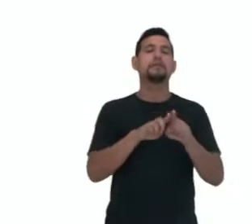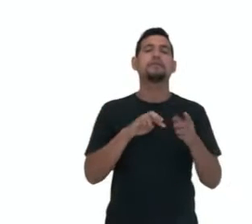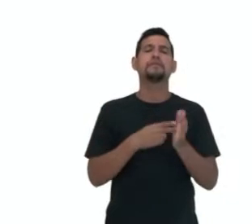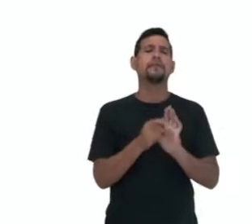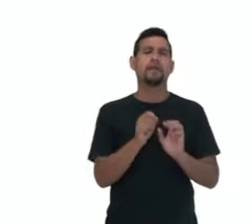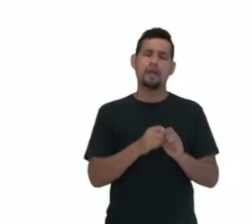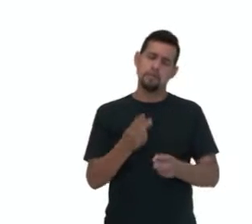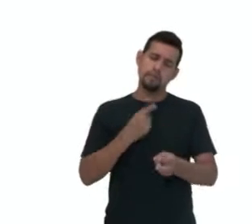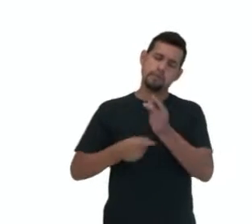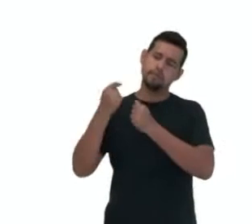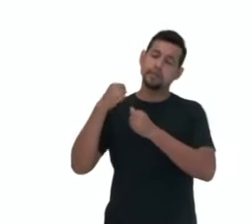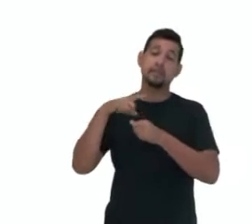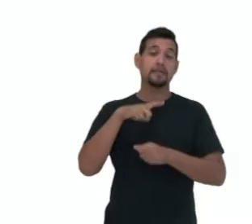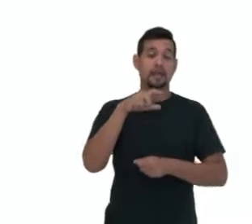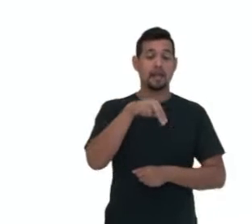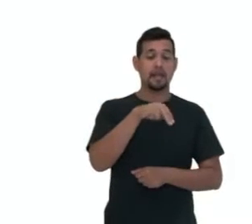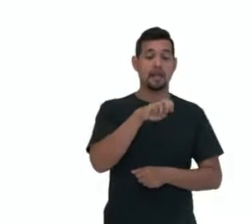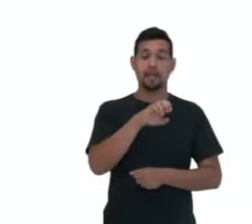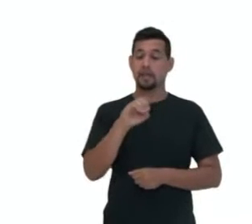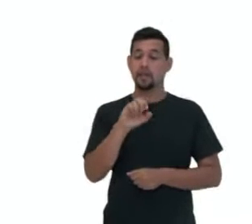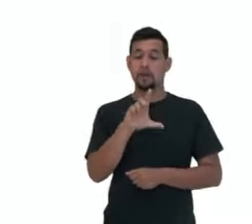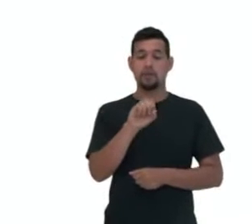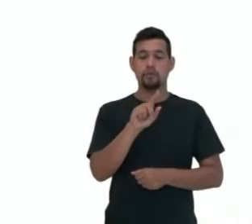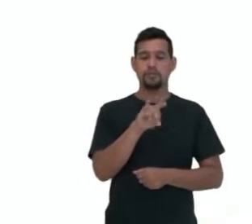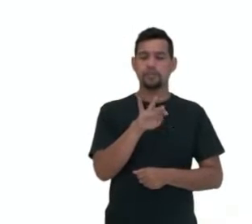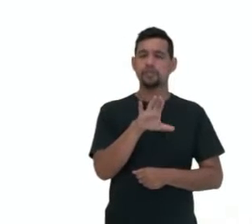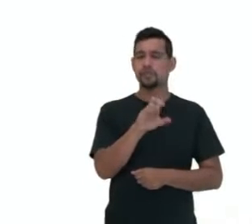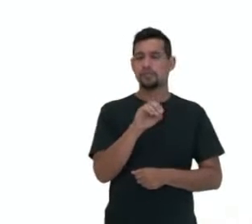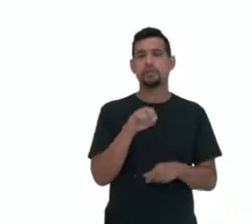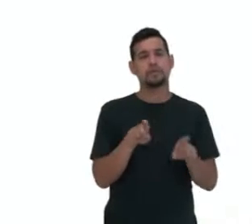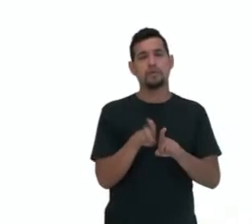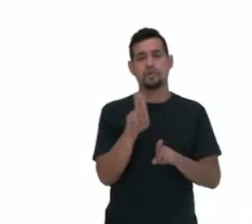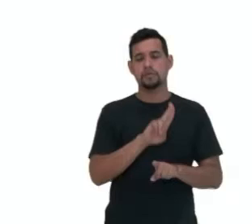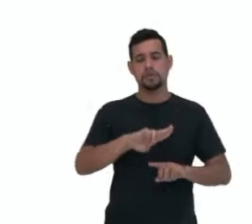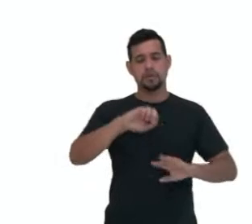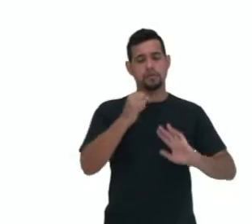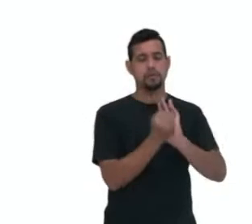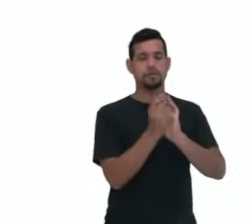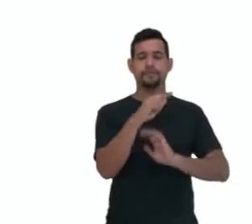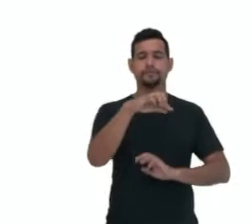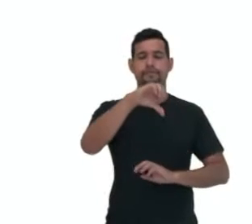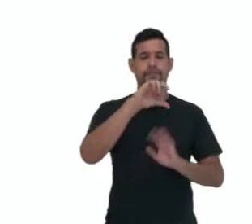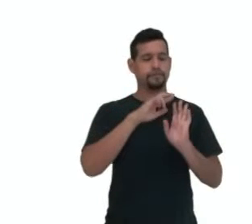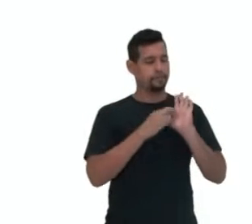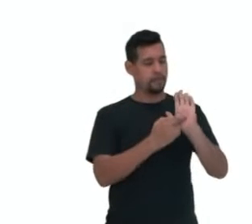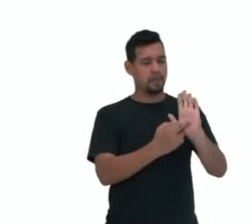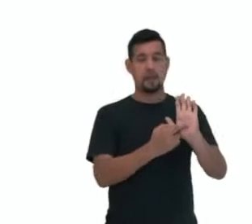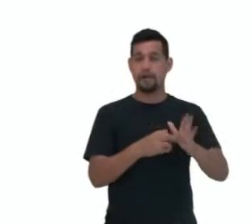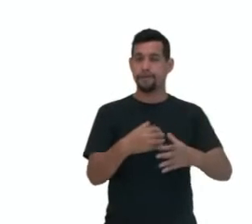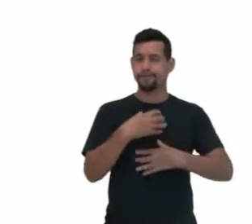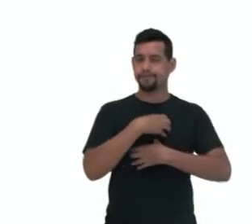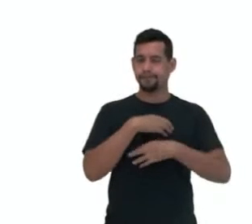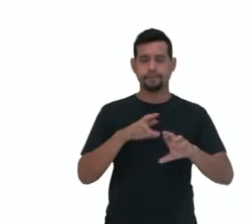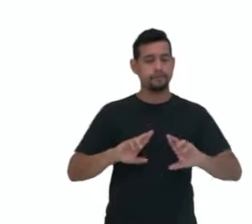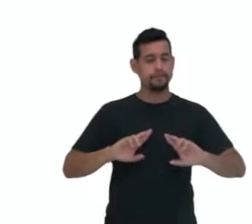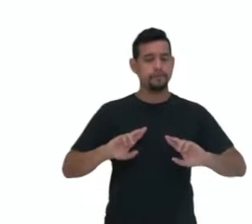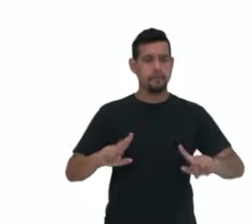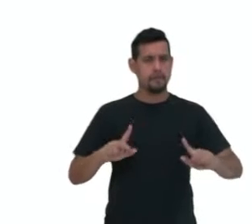história teve seus neologismos, como imperialismo, usado no século XIX, para representar uma outra forma de